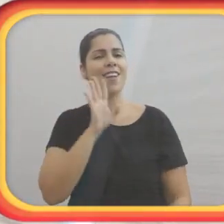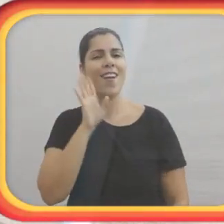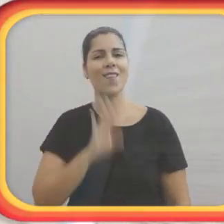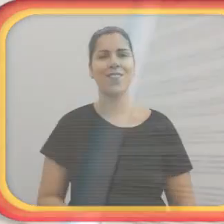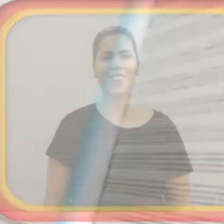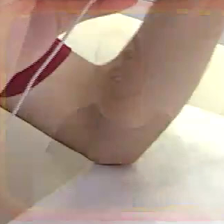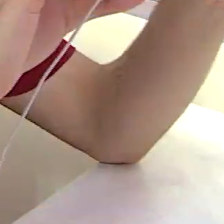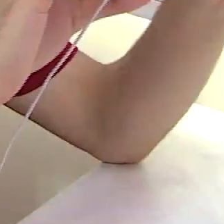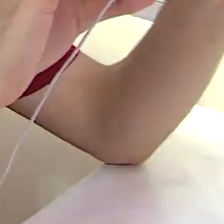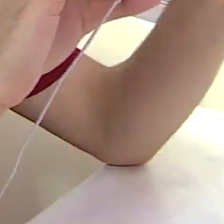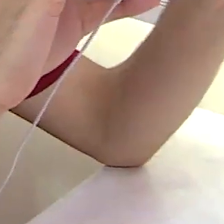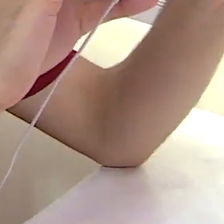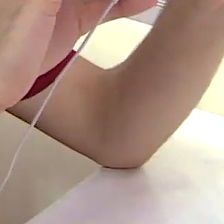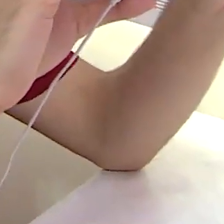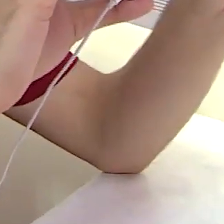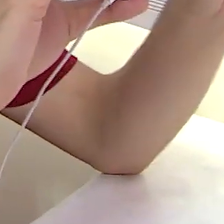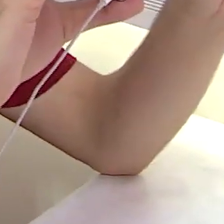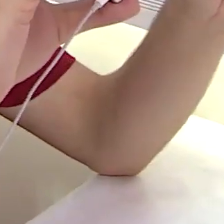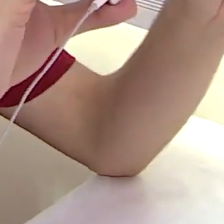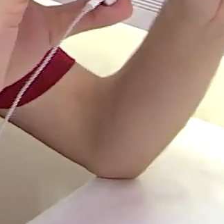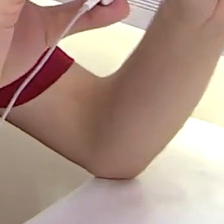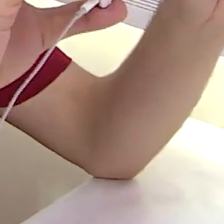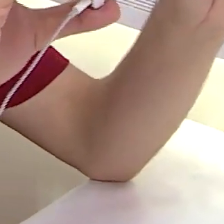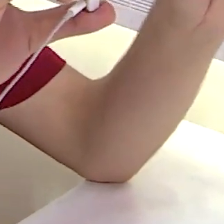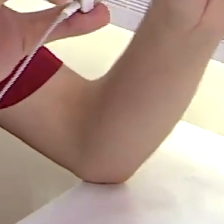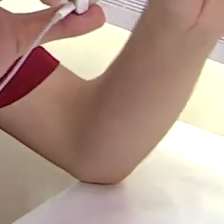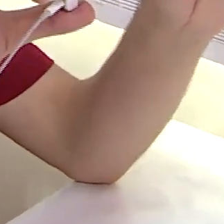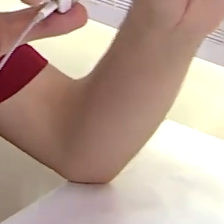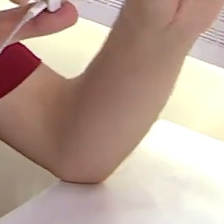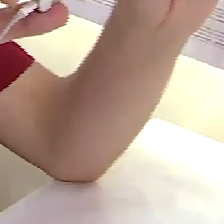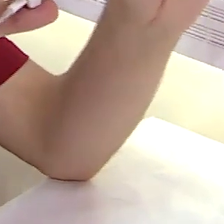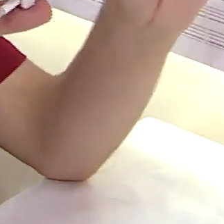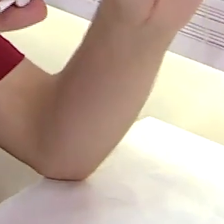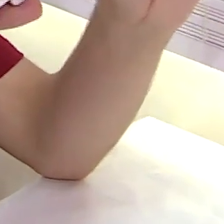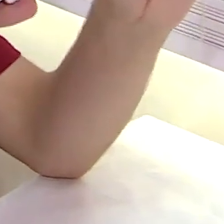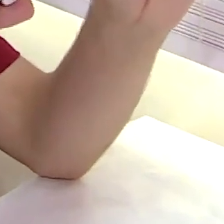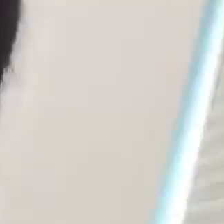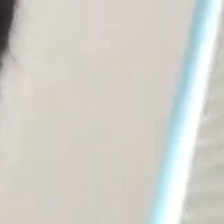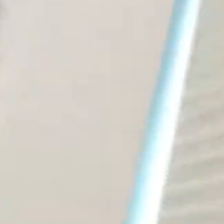canal, se inscreva no nosso canal de Histórias de Cego no YouTube, divulguem bastante